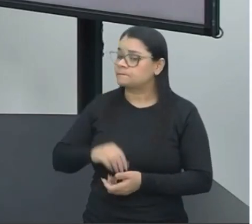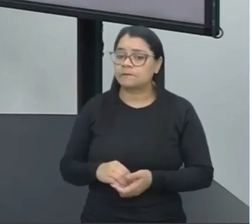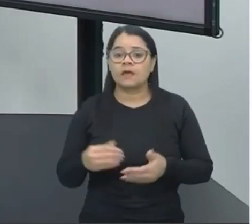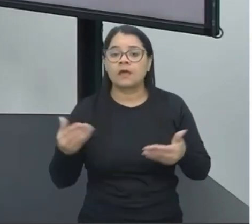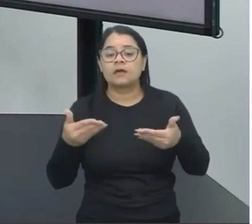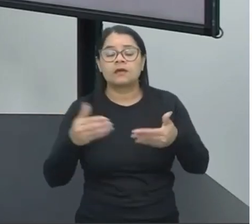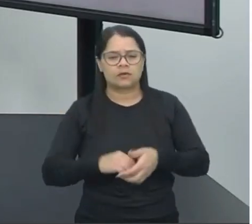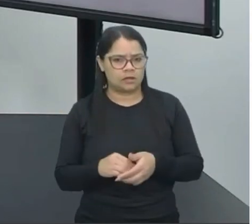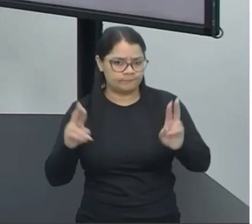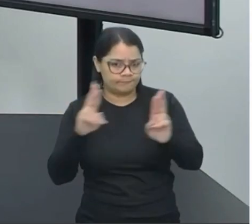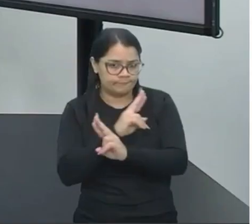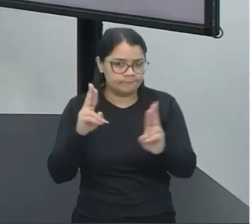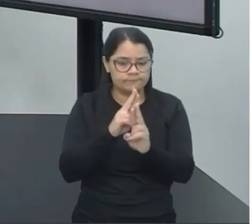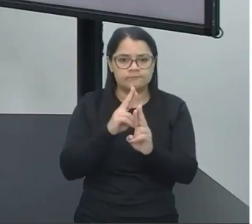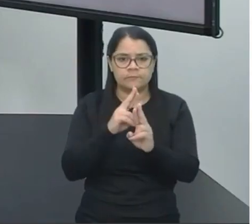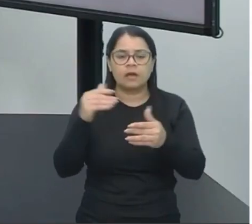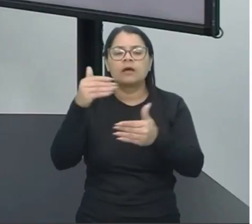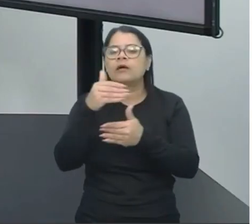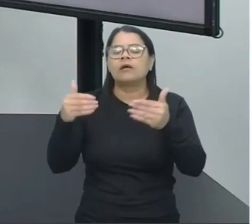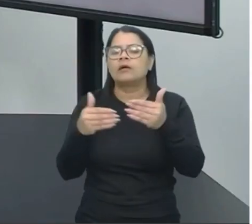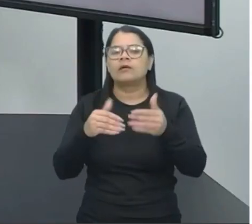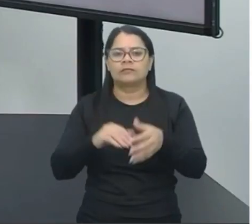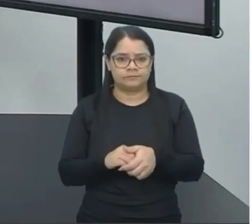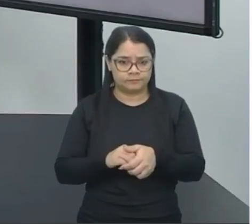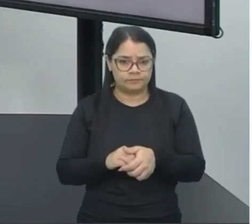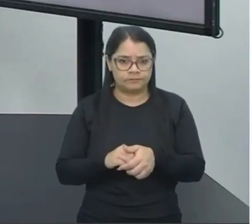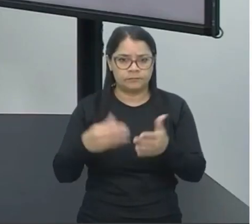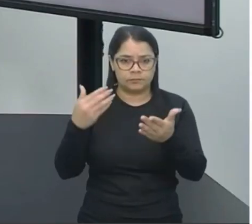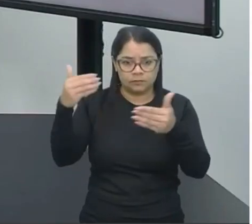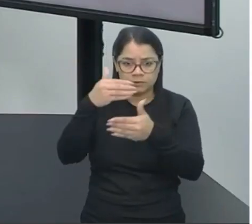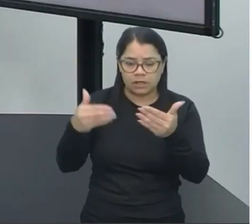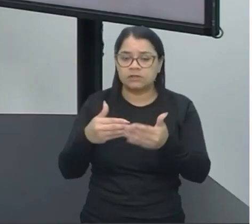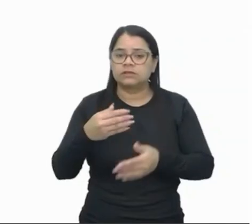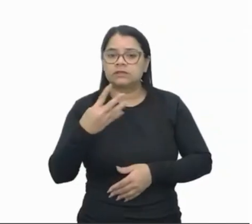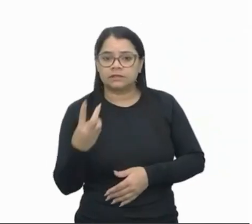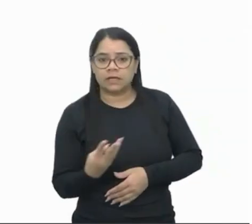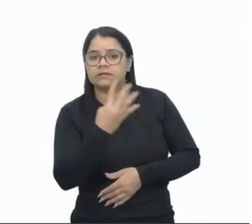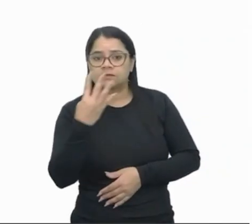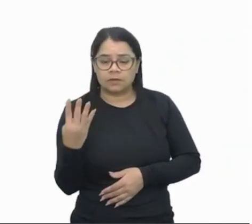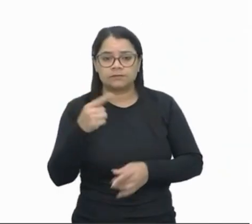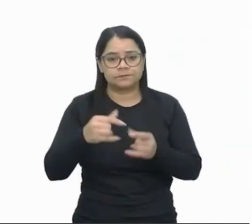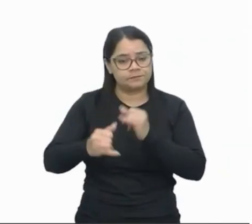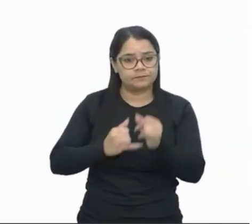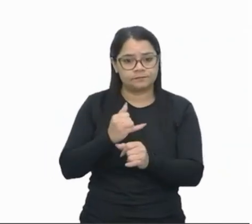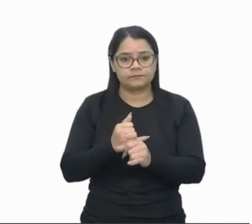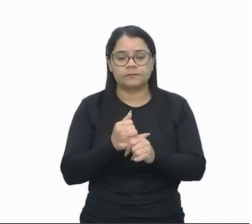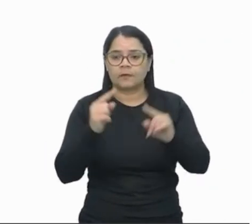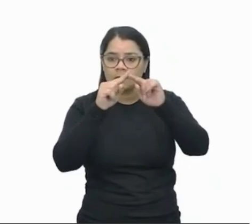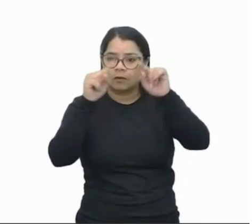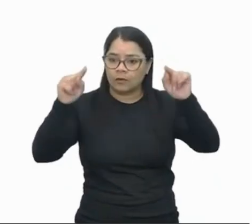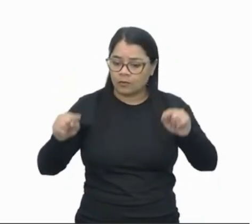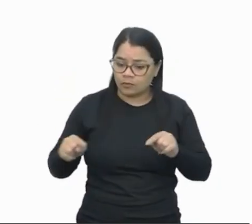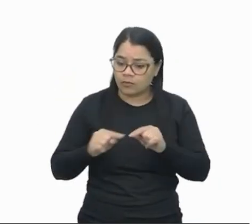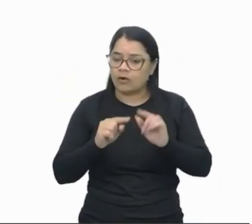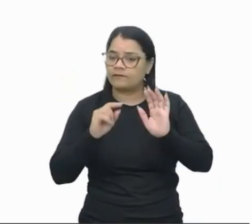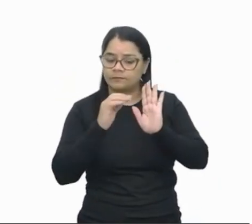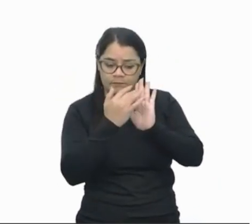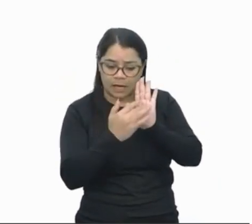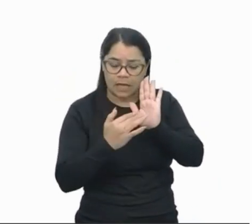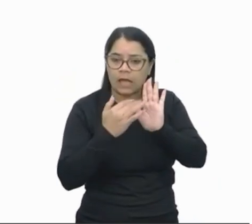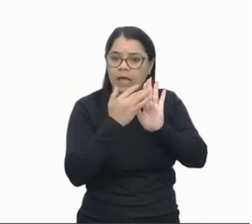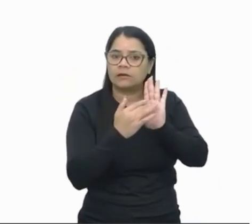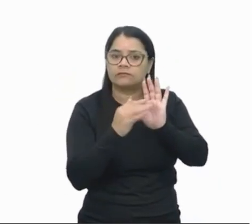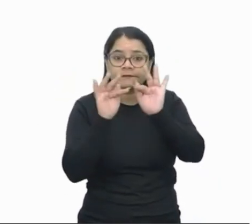E agora vamos relacionar esse slide em relação aos slides 3 e 4 do material digital, o cofre e suas